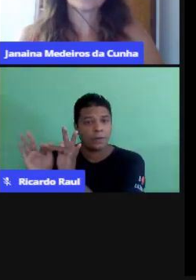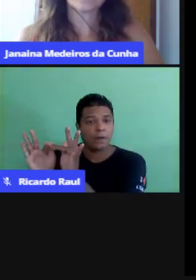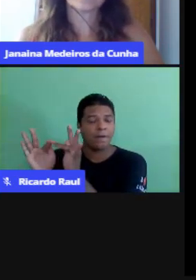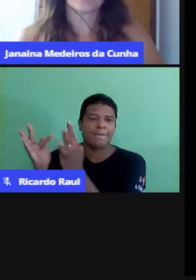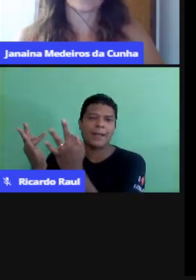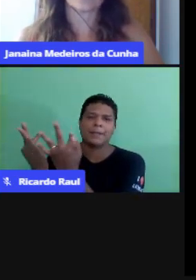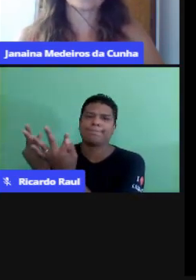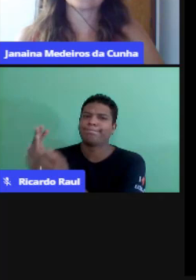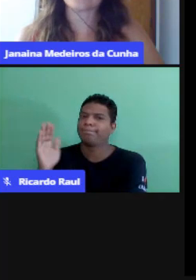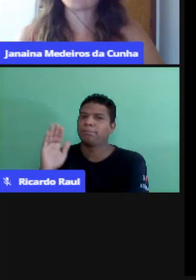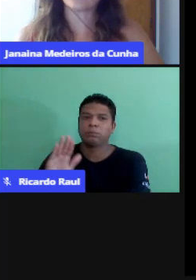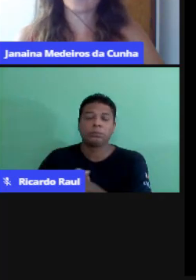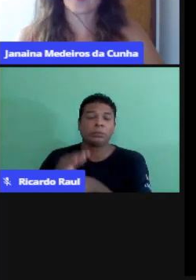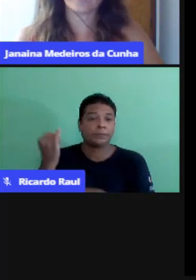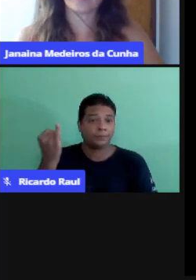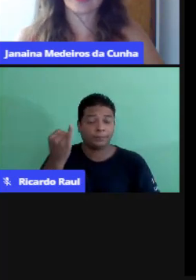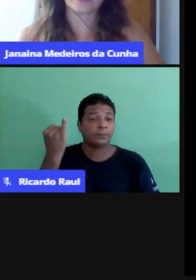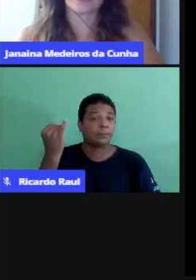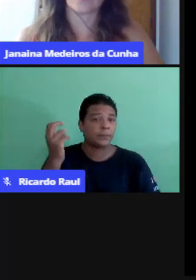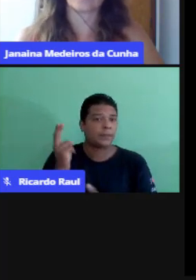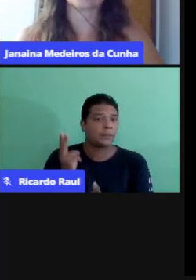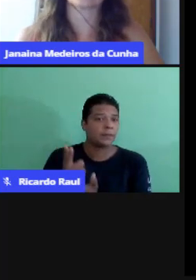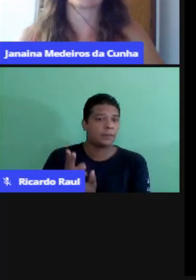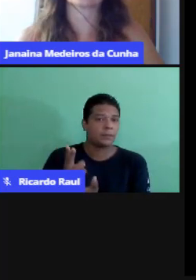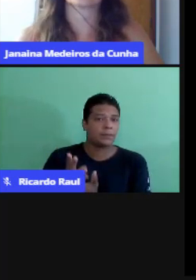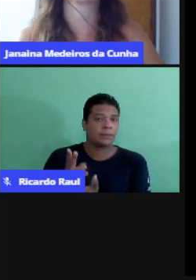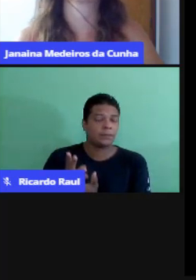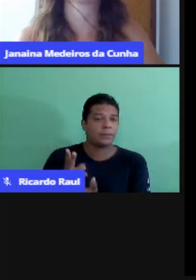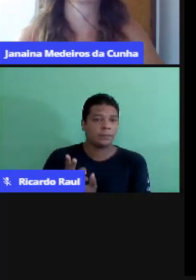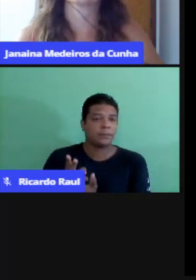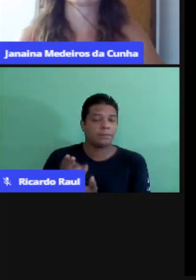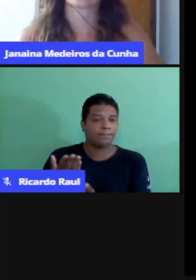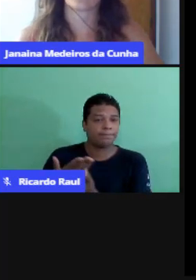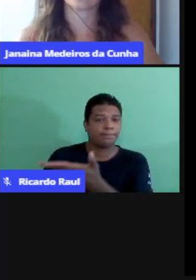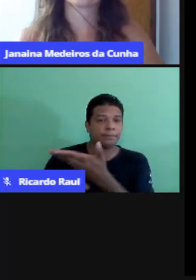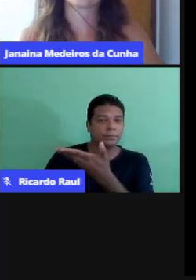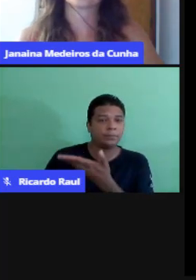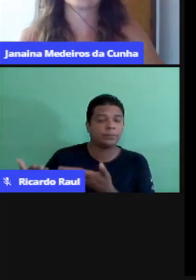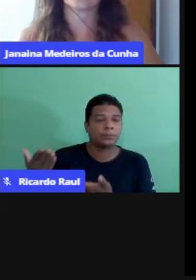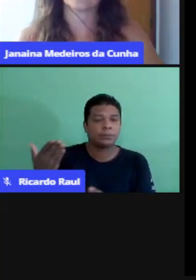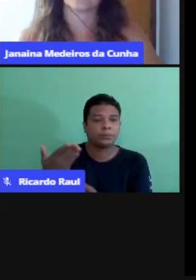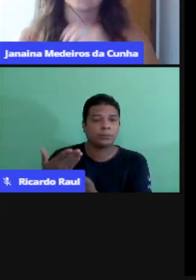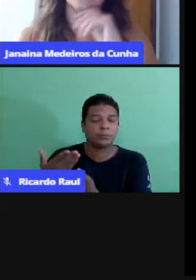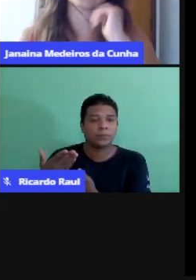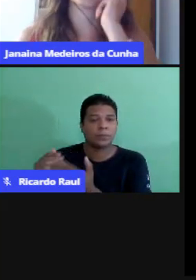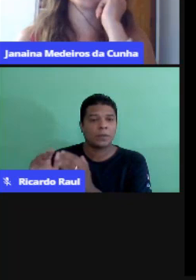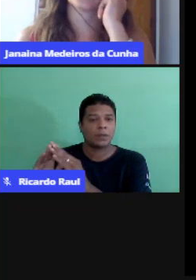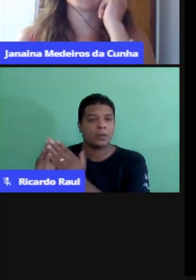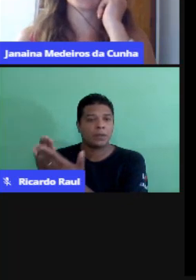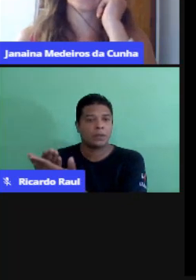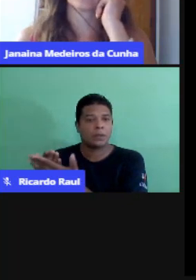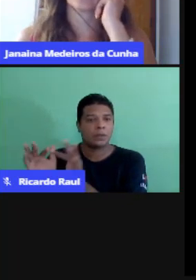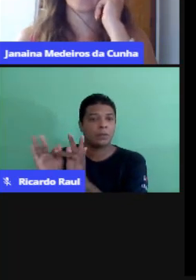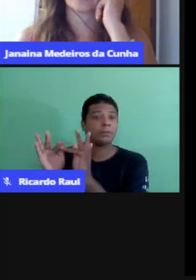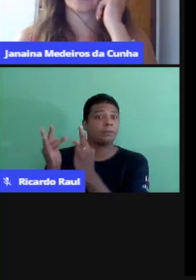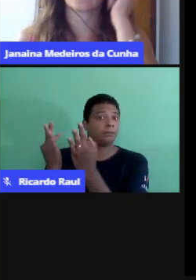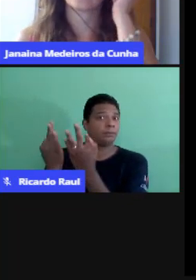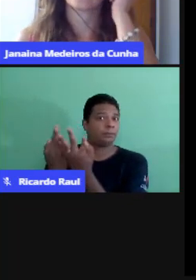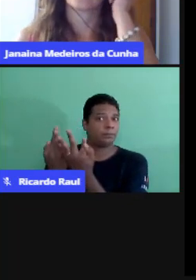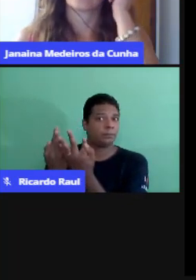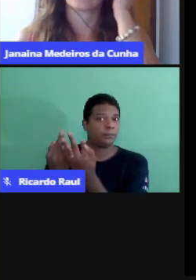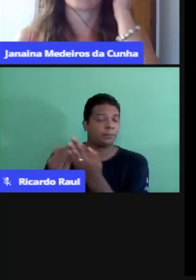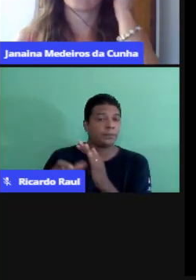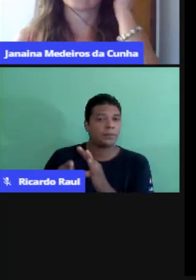isso é fundamental, né? Sempre foi fundamental essa relação da escola e da família, né? Então, se antes já era